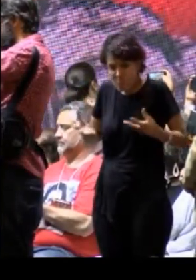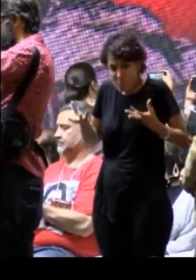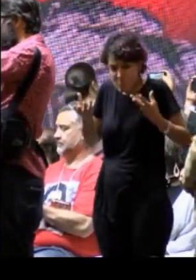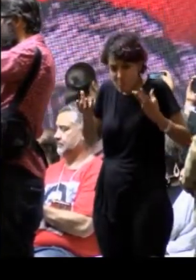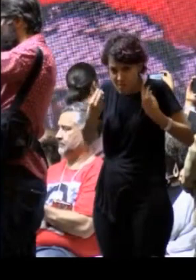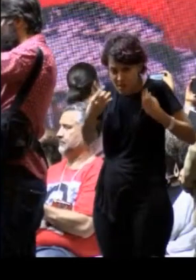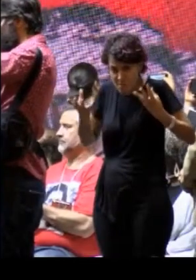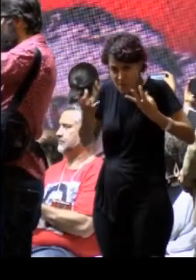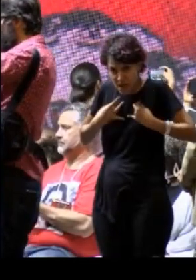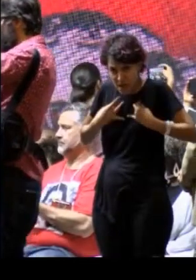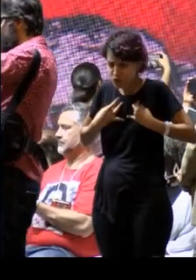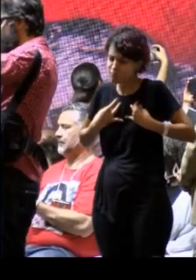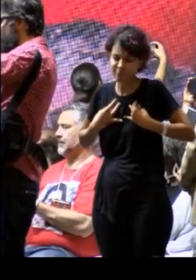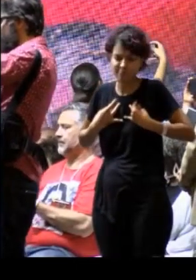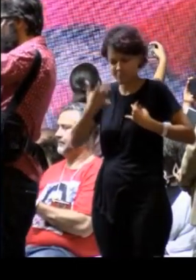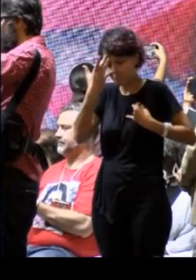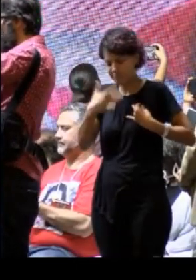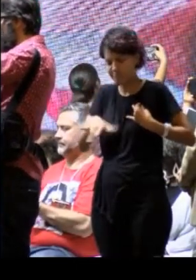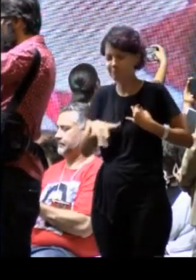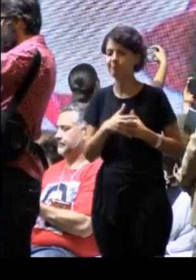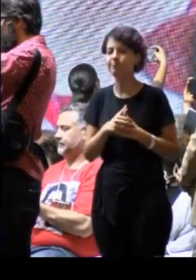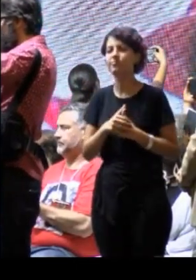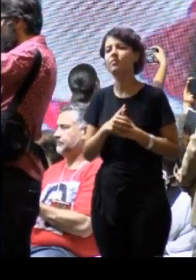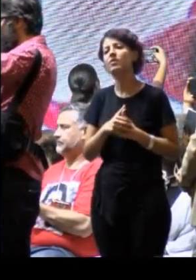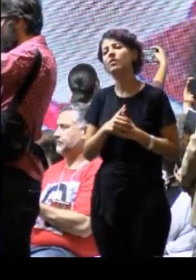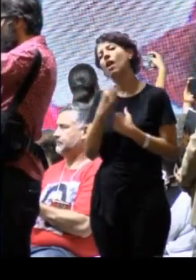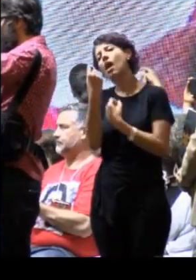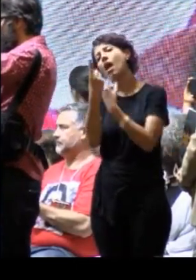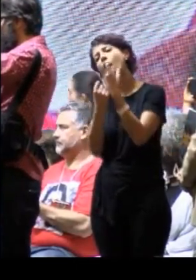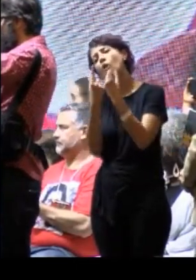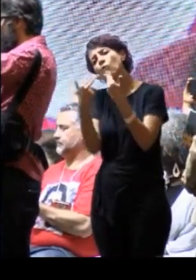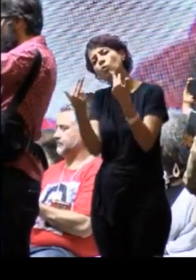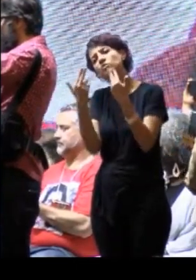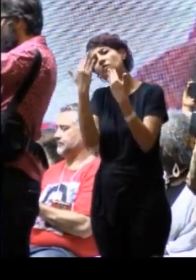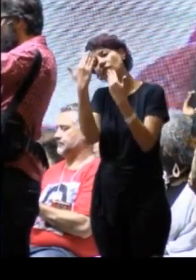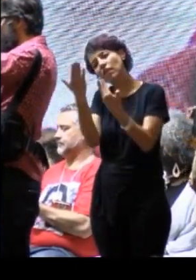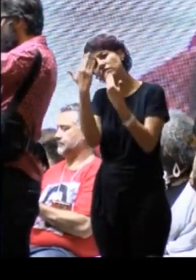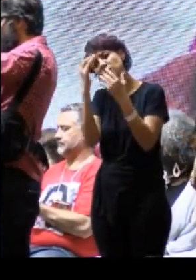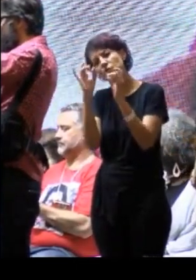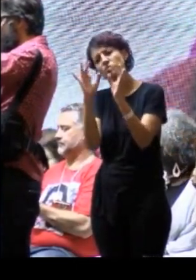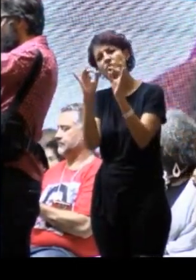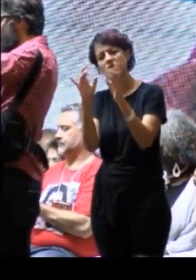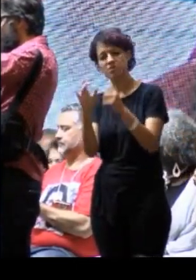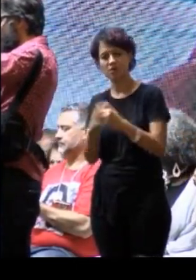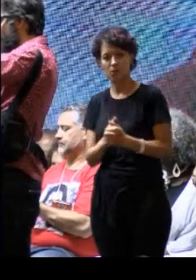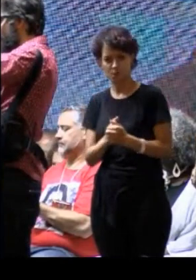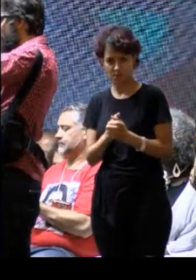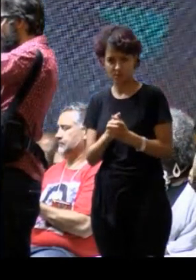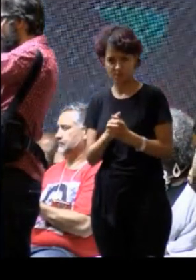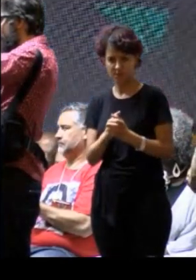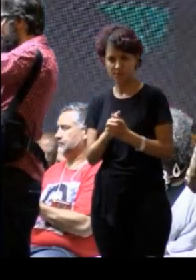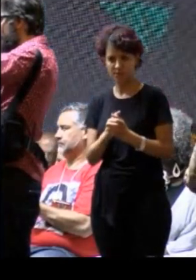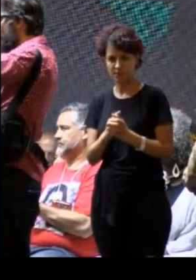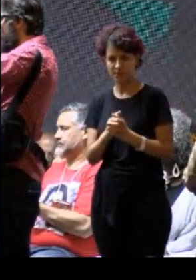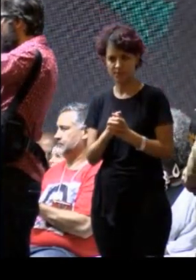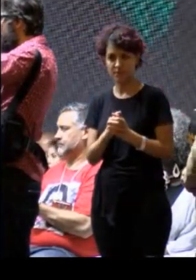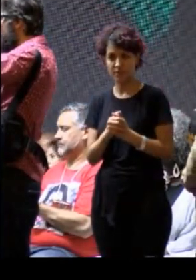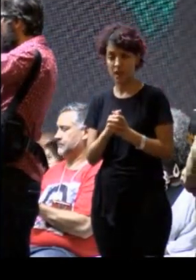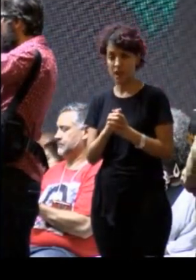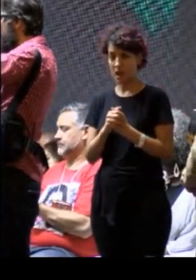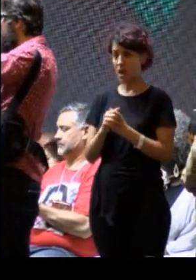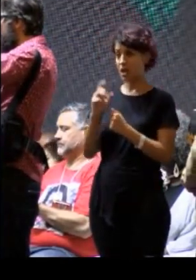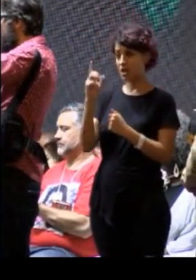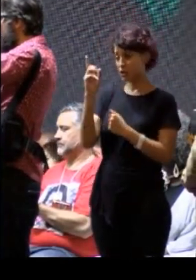quero começar com alguns agradecimentos especiais à direção do